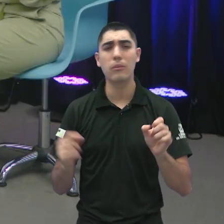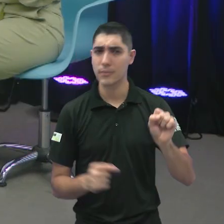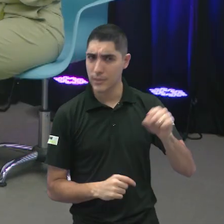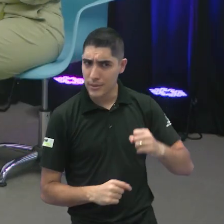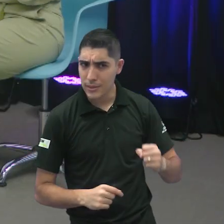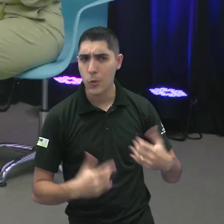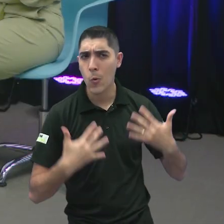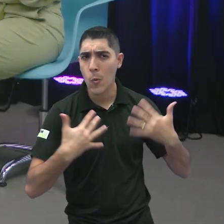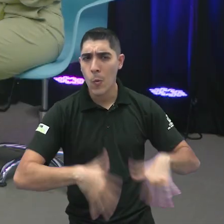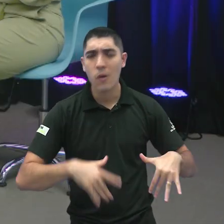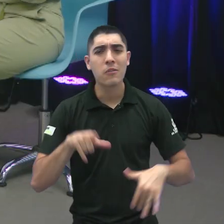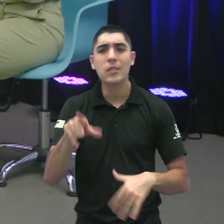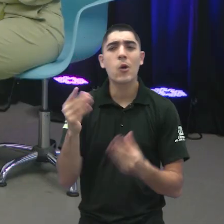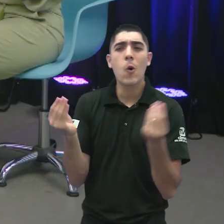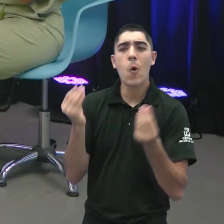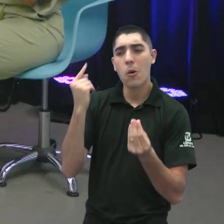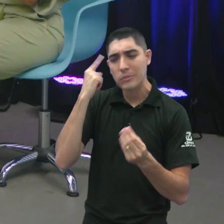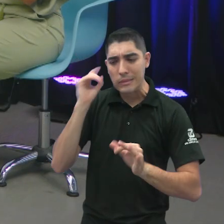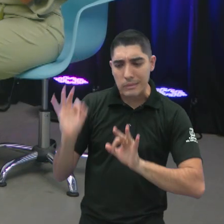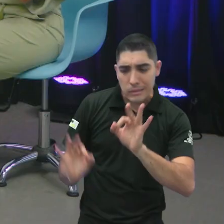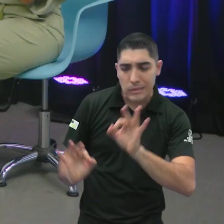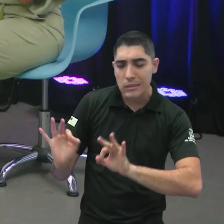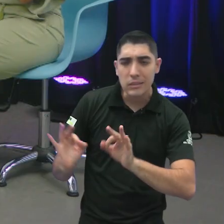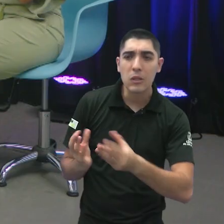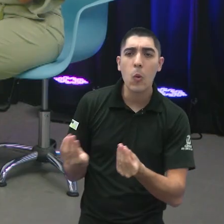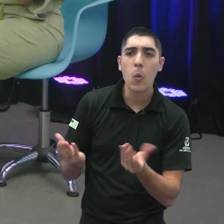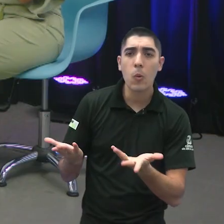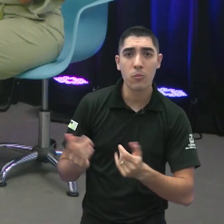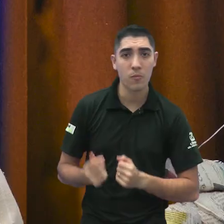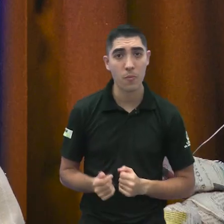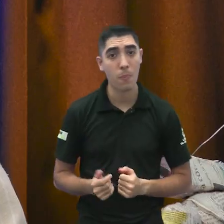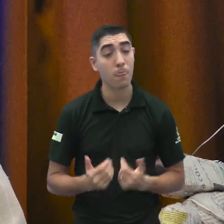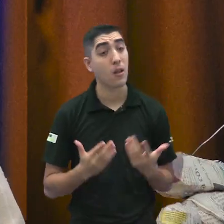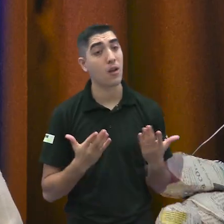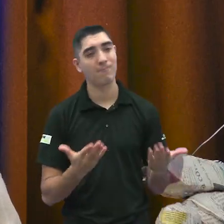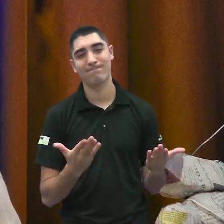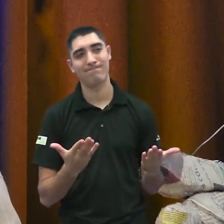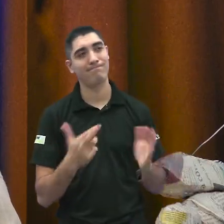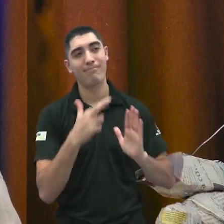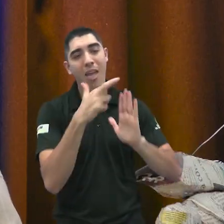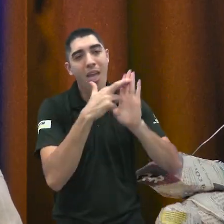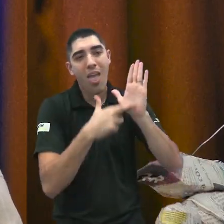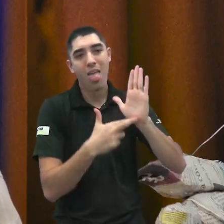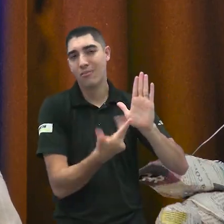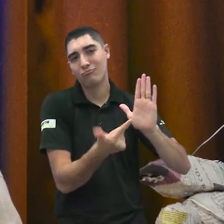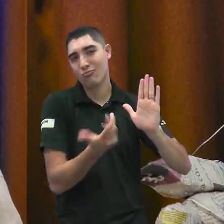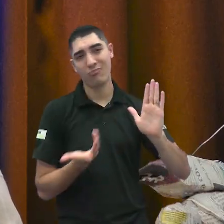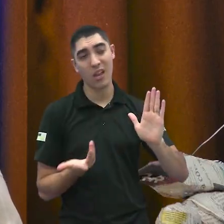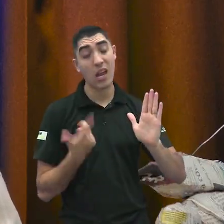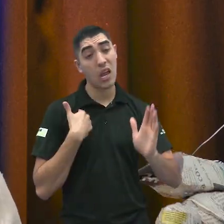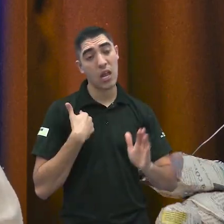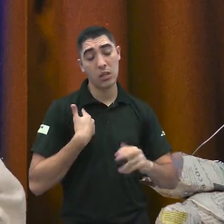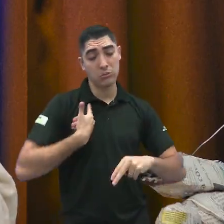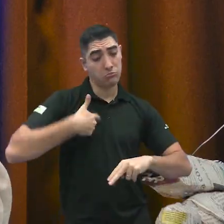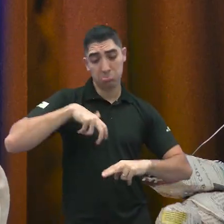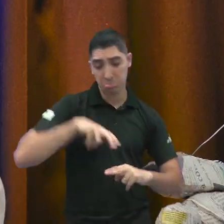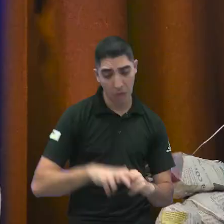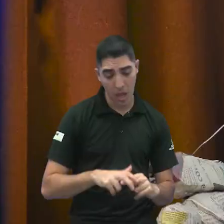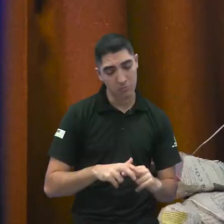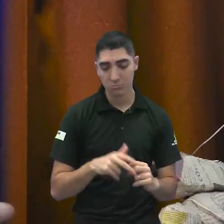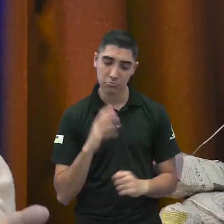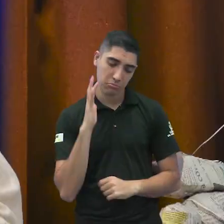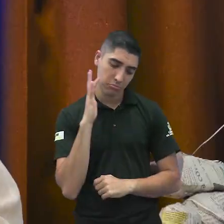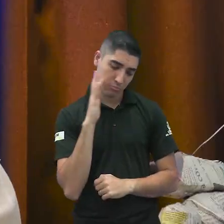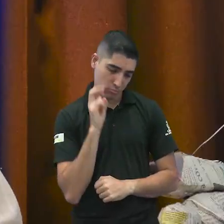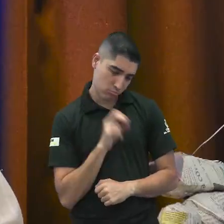processo da construção do que você vai elaborar na obra? Ai, não tem uma regra. Muitas vezes eu sento